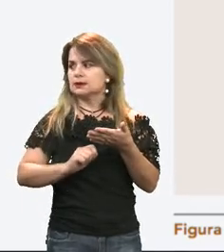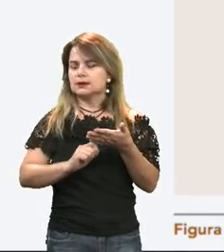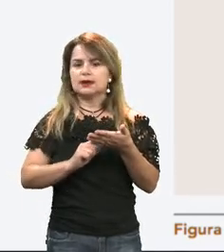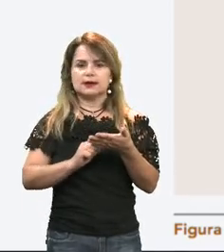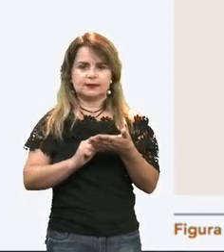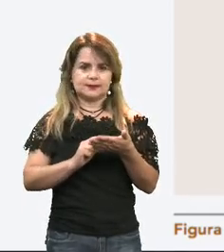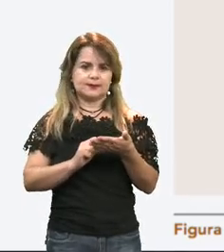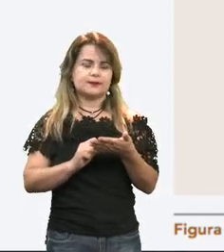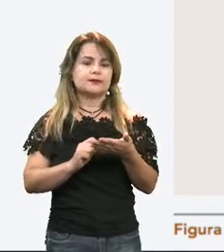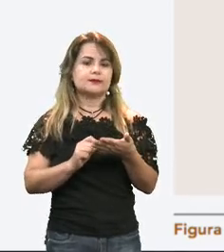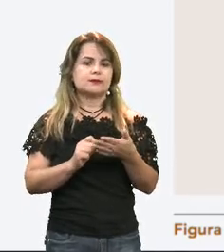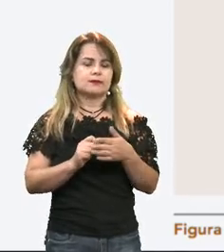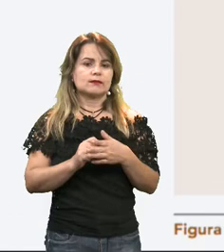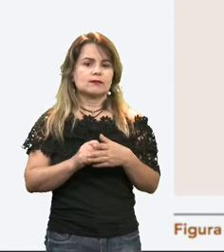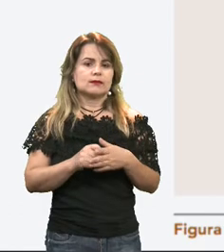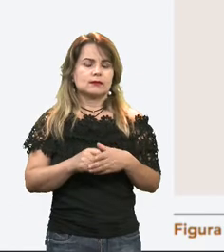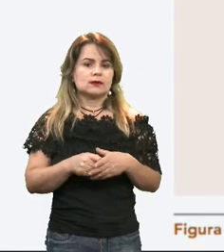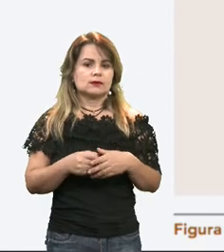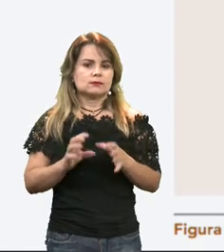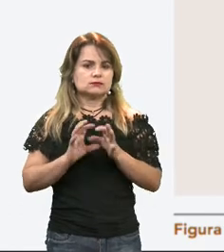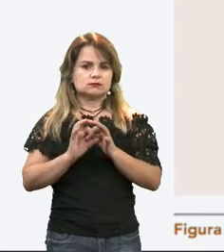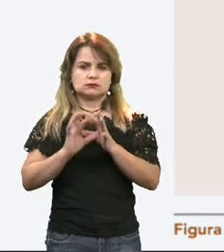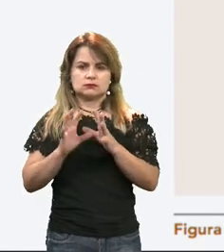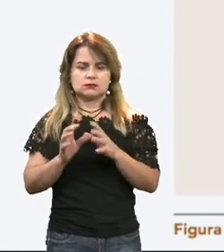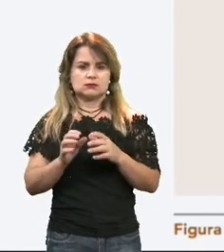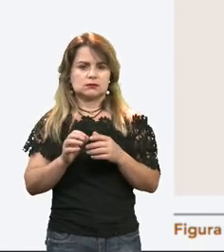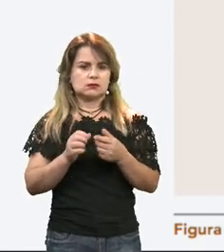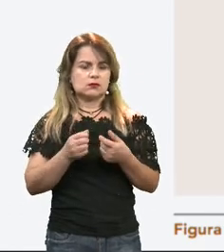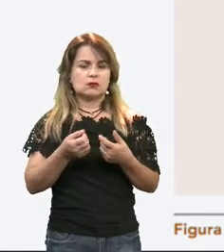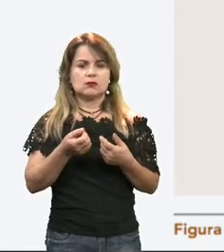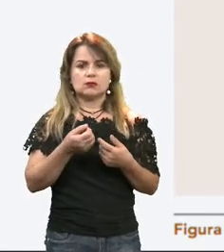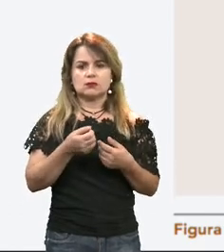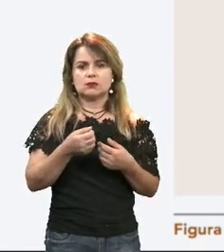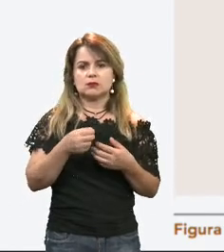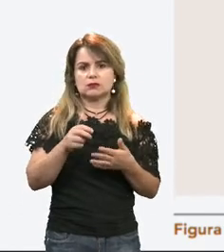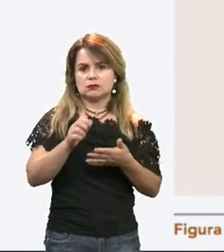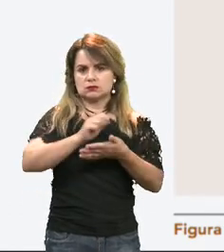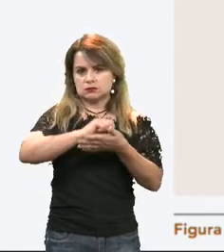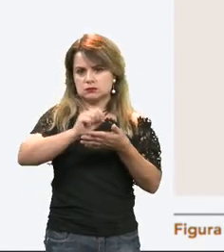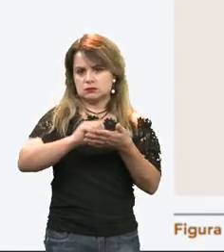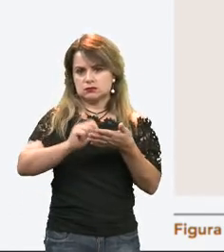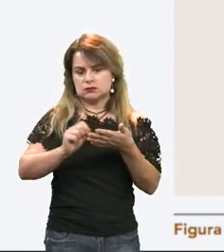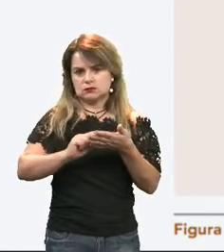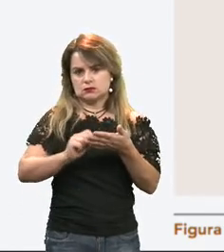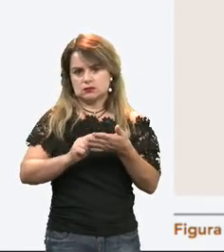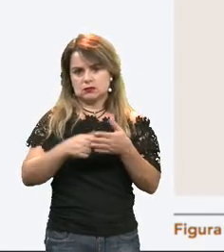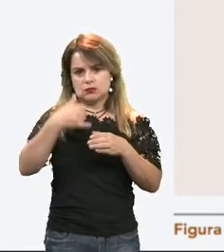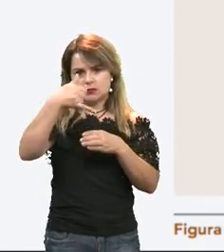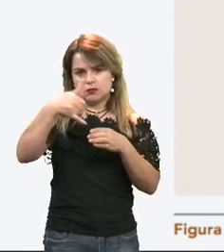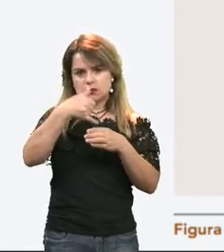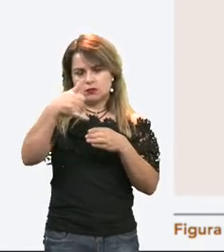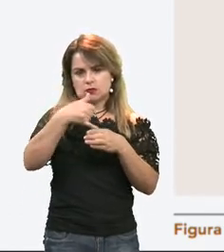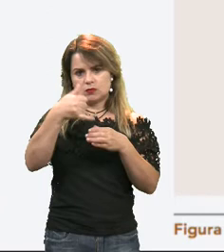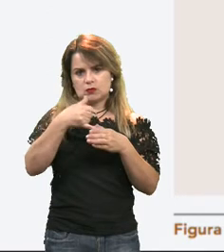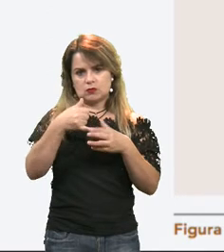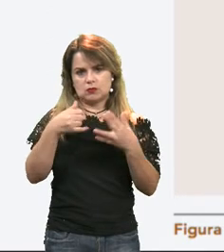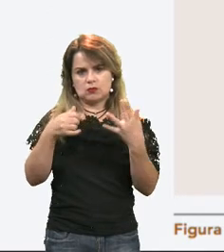Anvisa permite que em um tipo de receituário se prescreva um óleo rico em canabidiol com